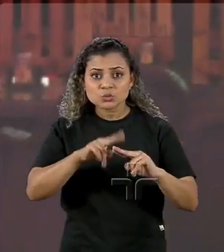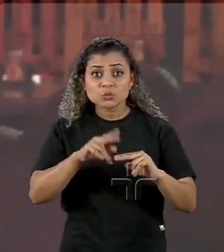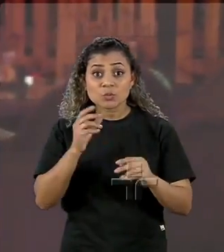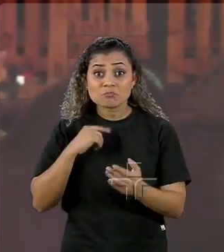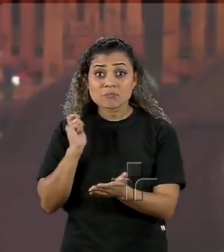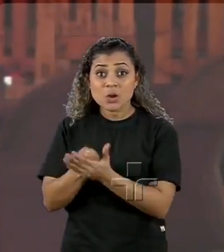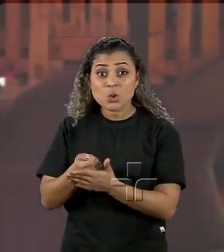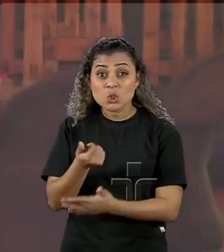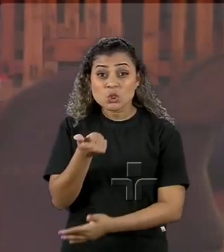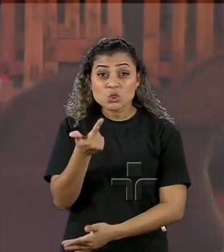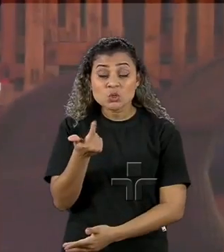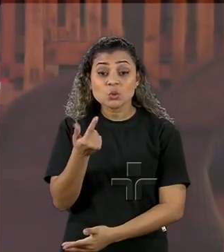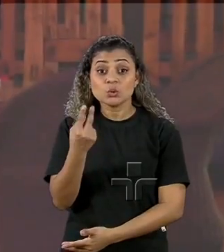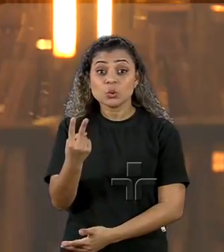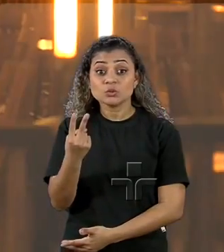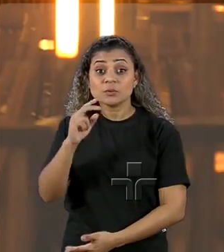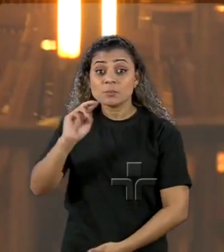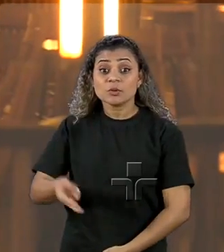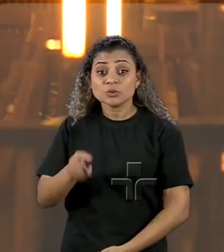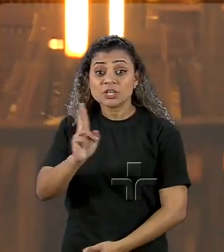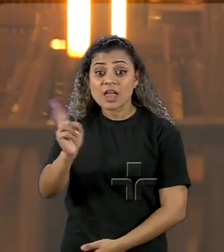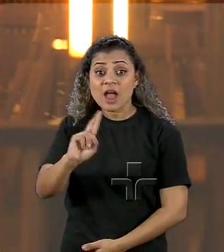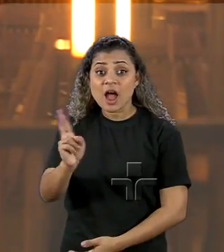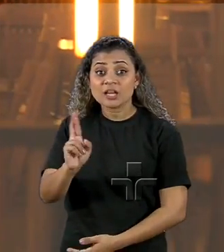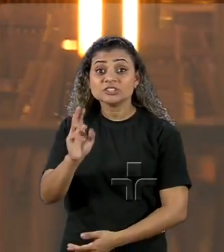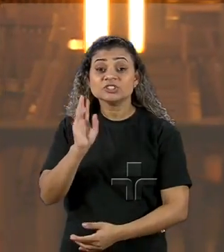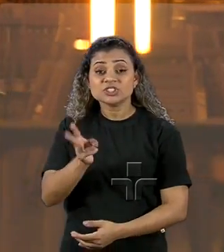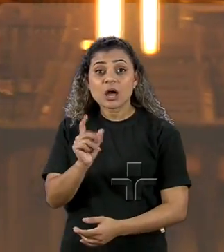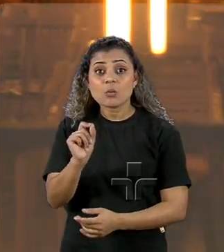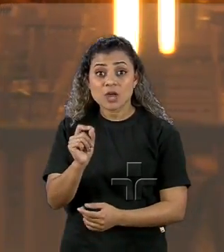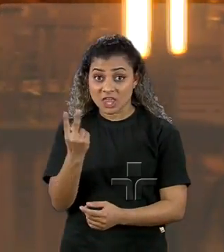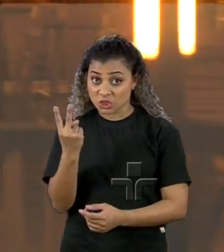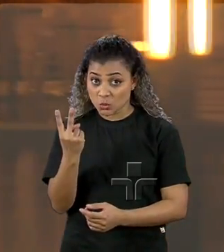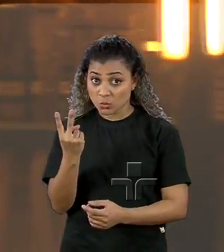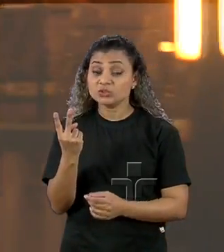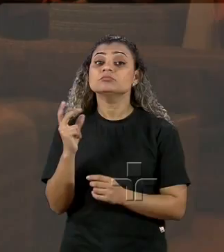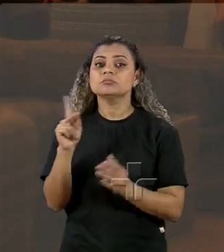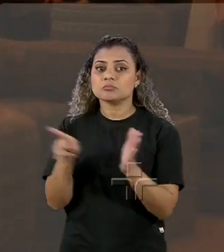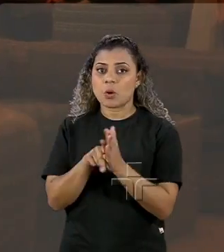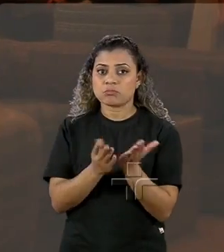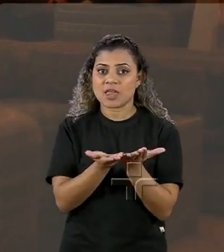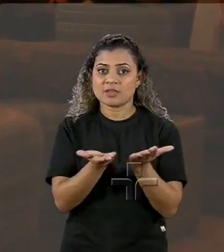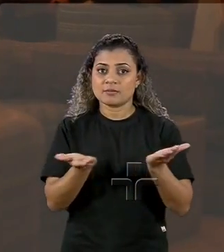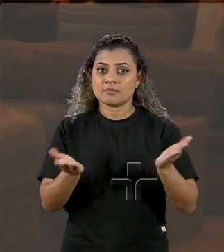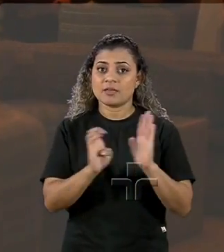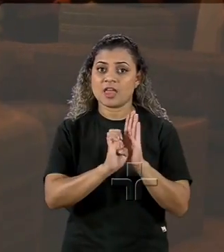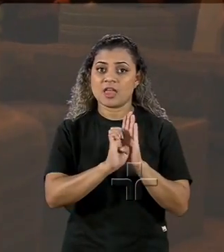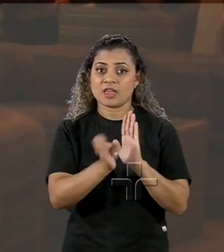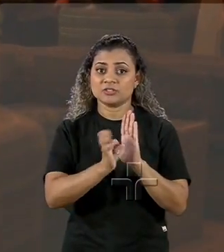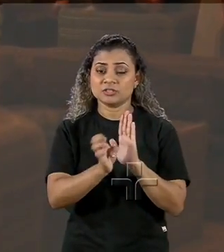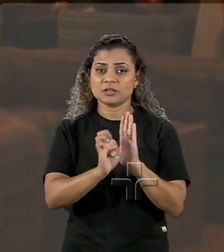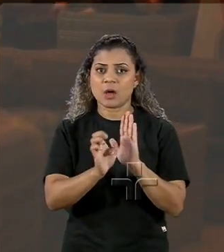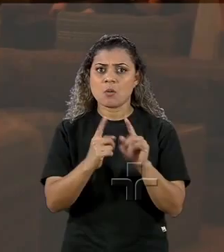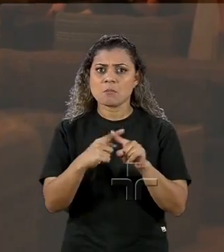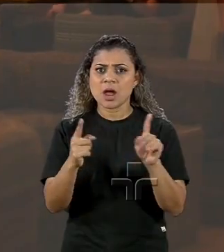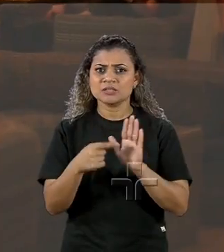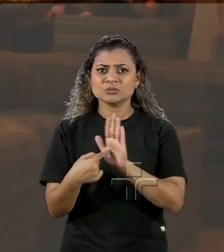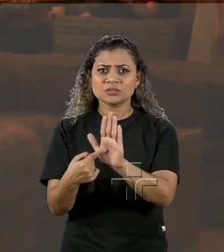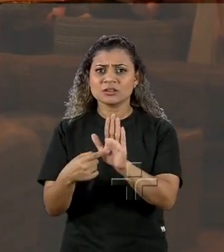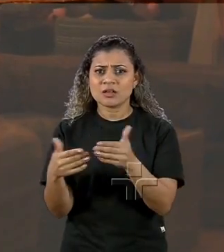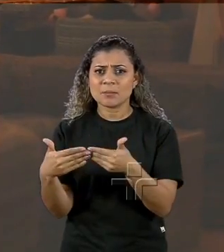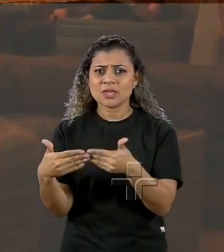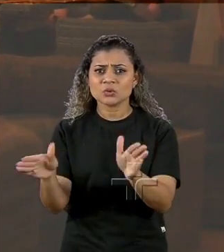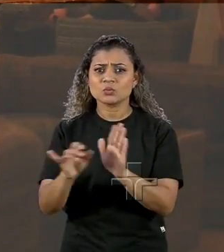reais, dos quais 3 milhões vieram do Ministério da Cultura, por meio de um edital. A abertura da casa está programada para